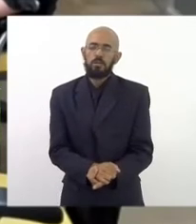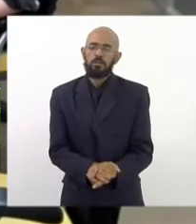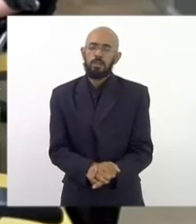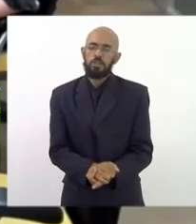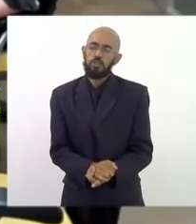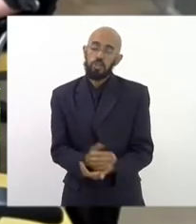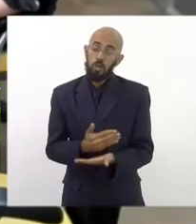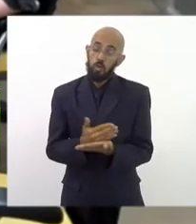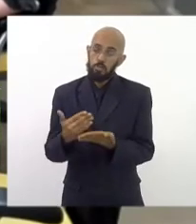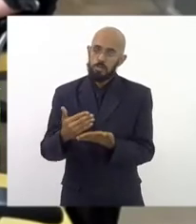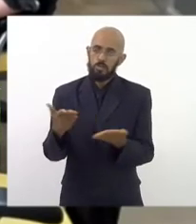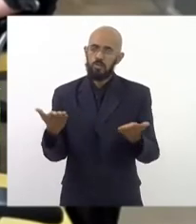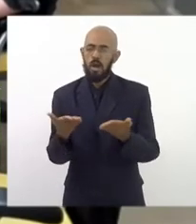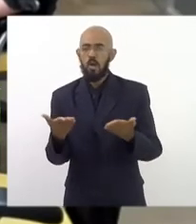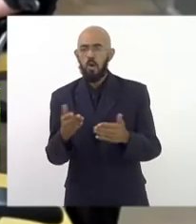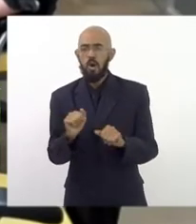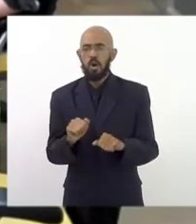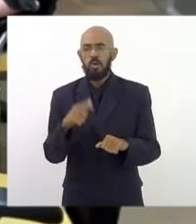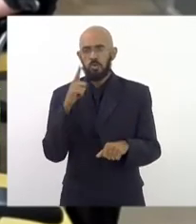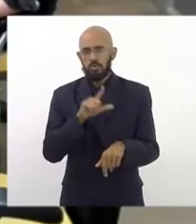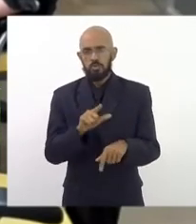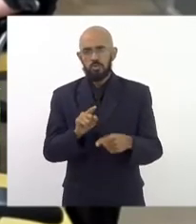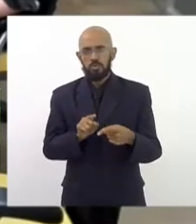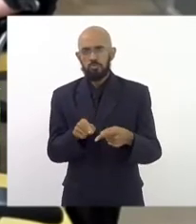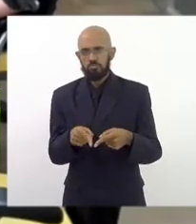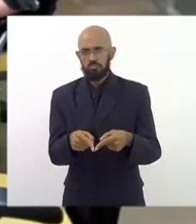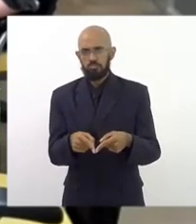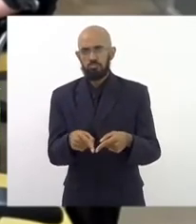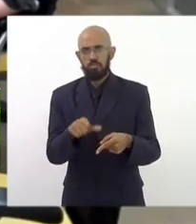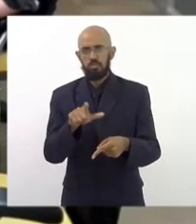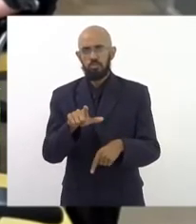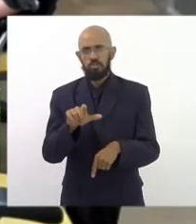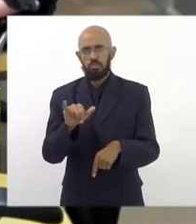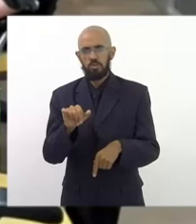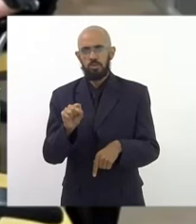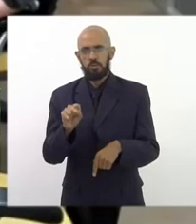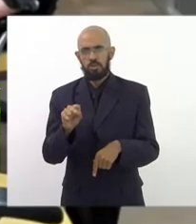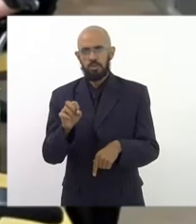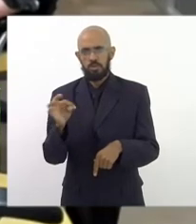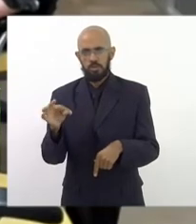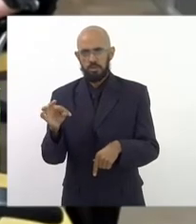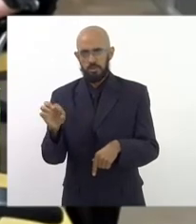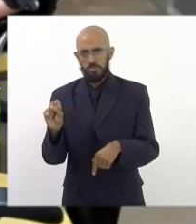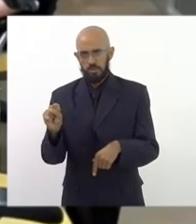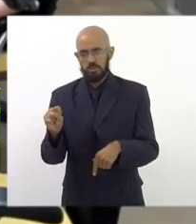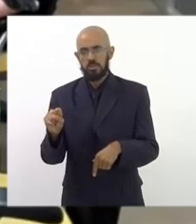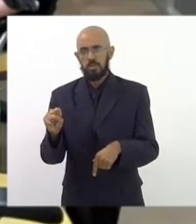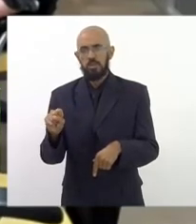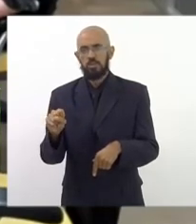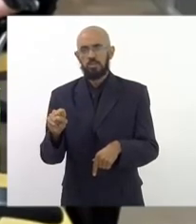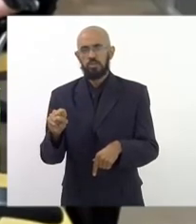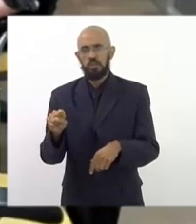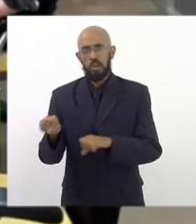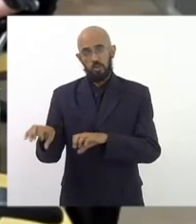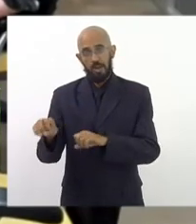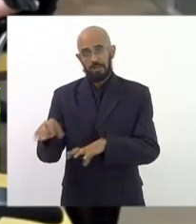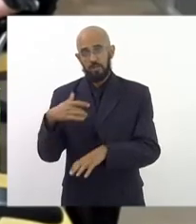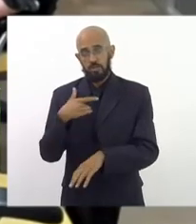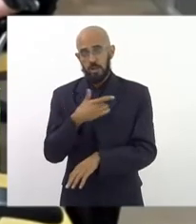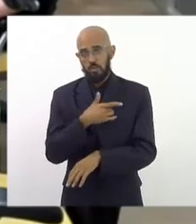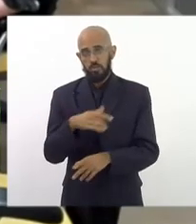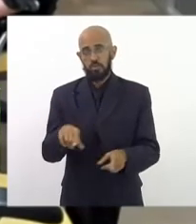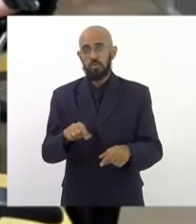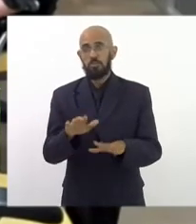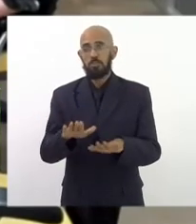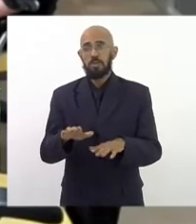passos, conseguimos atingir o índice de educação, de saúde. O índice de educação nós